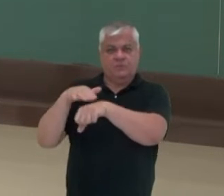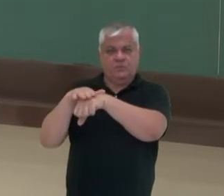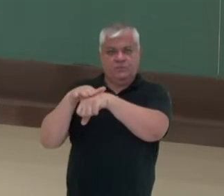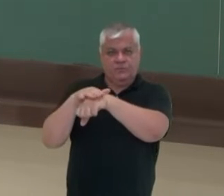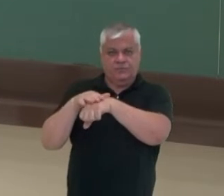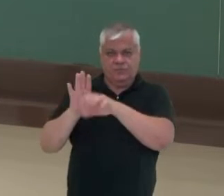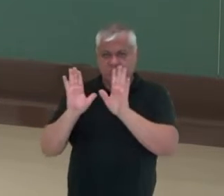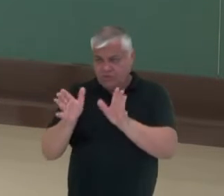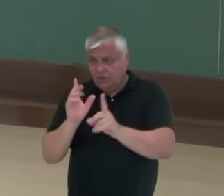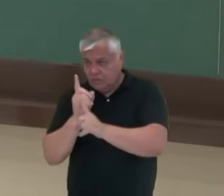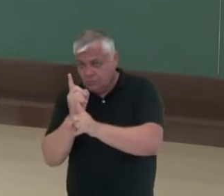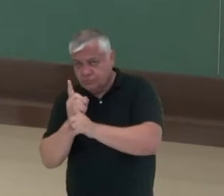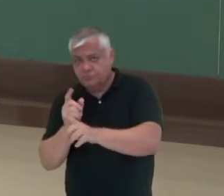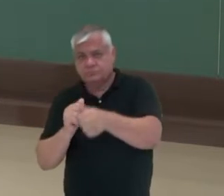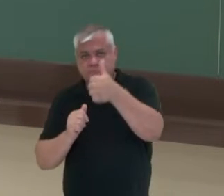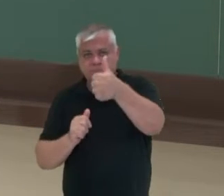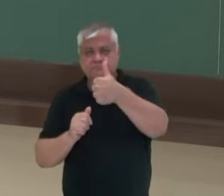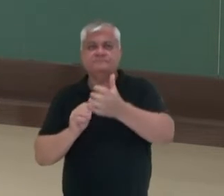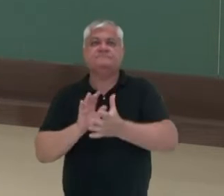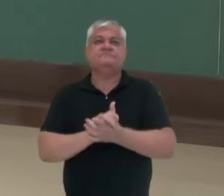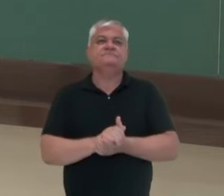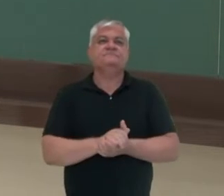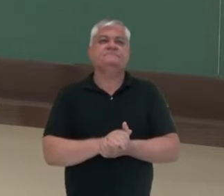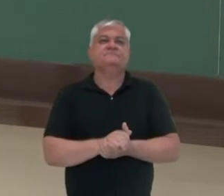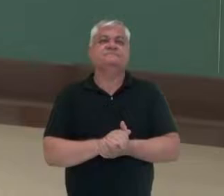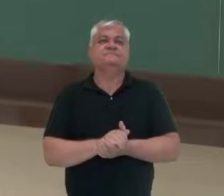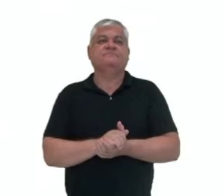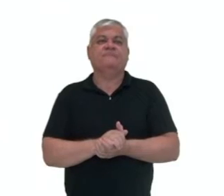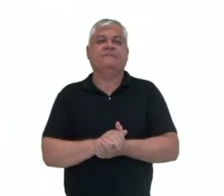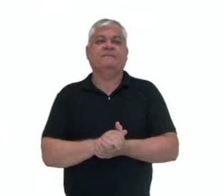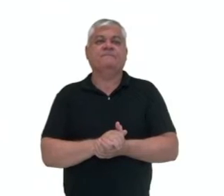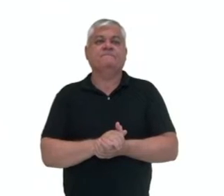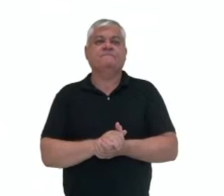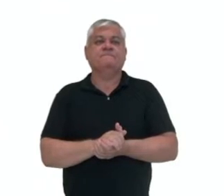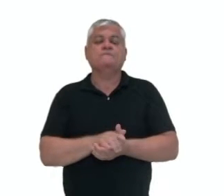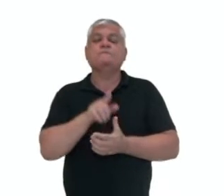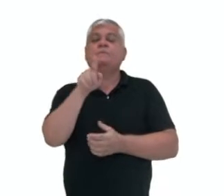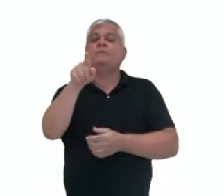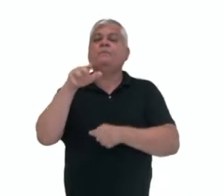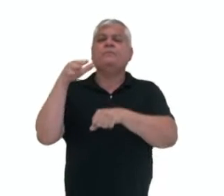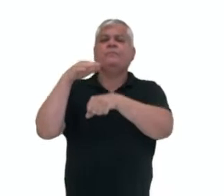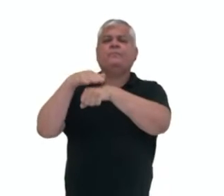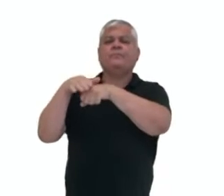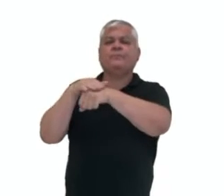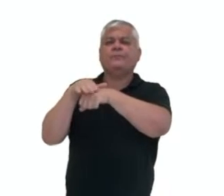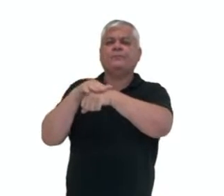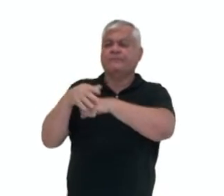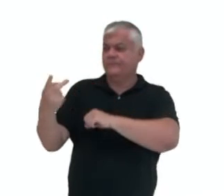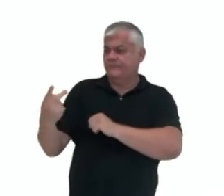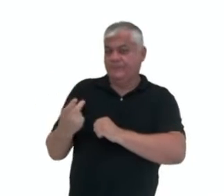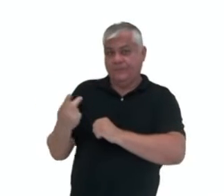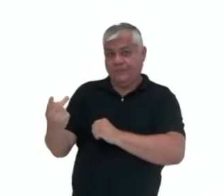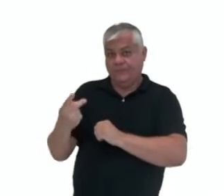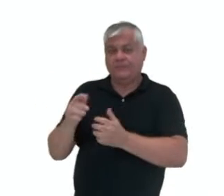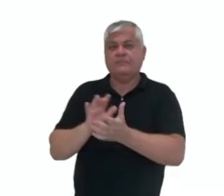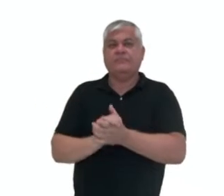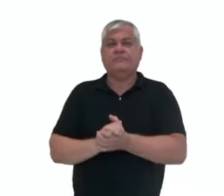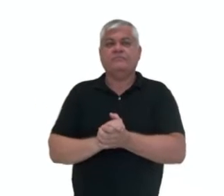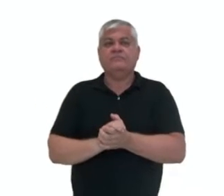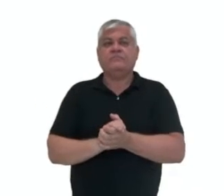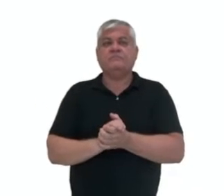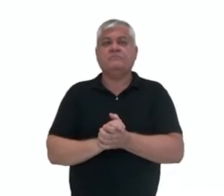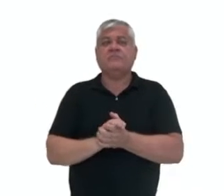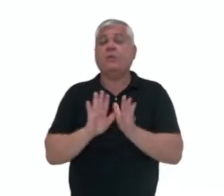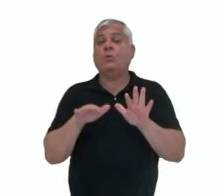colega? Pronto? Vamos lá então. Eu quero que você converse sobre o seguinte trecho: quais são